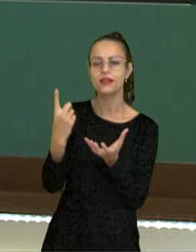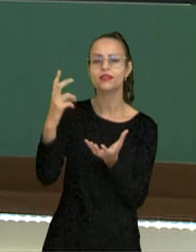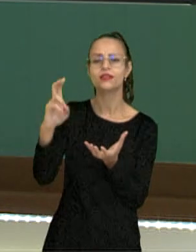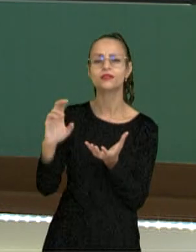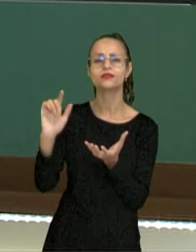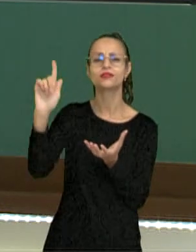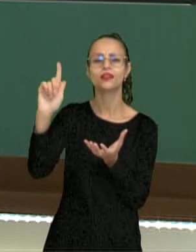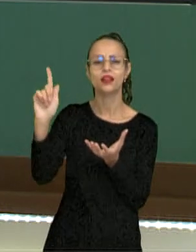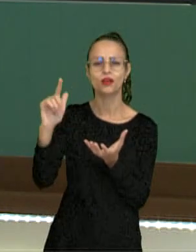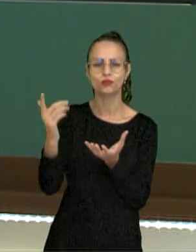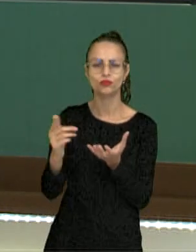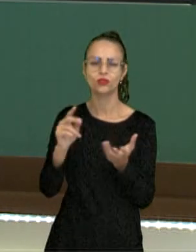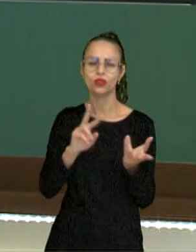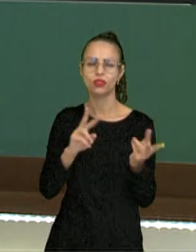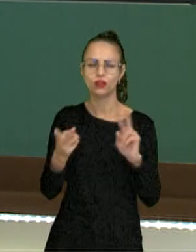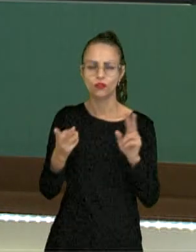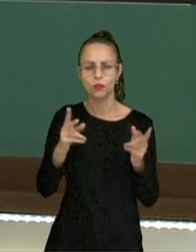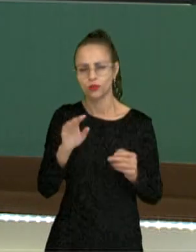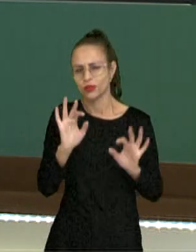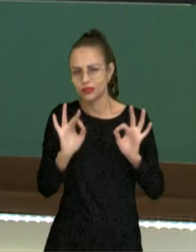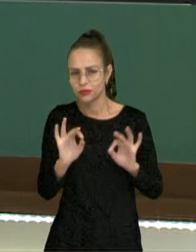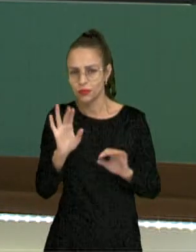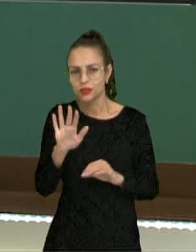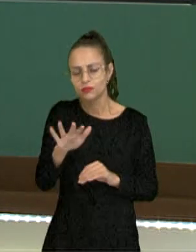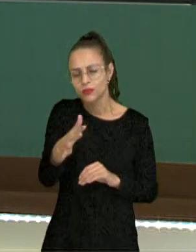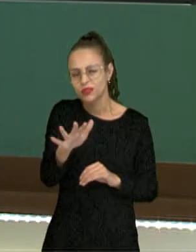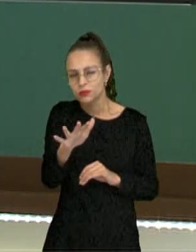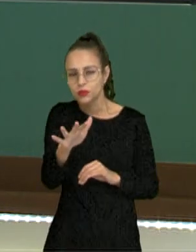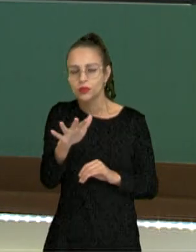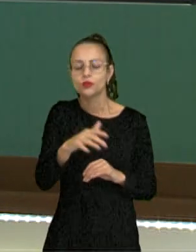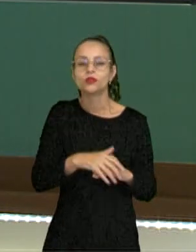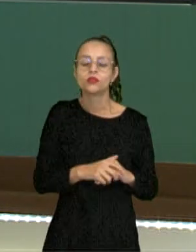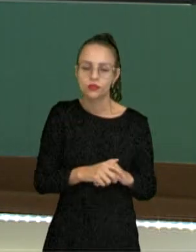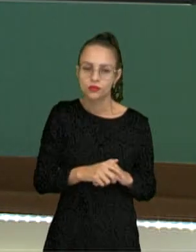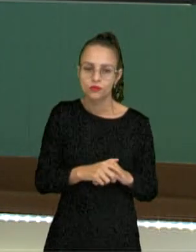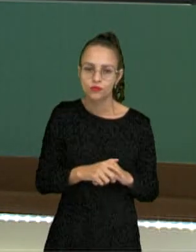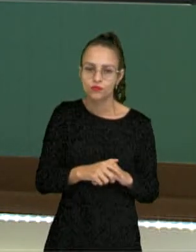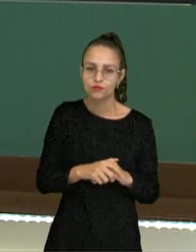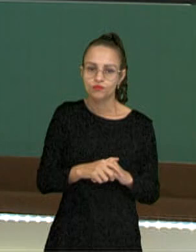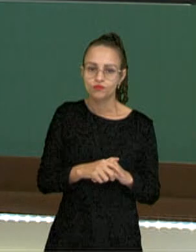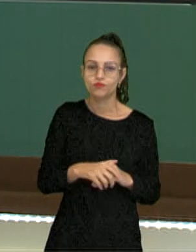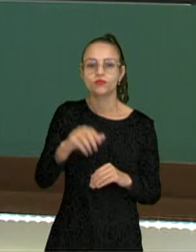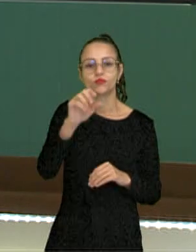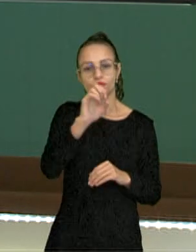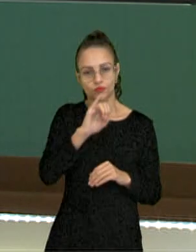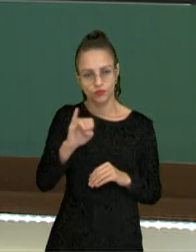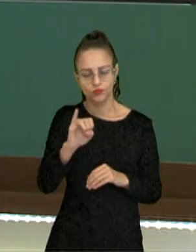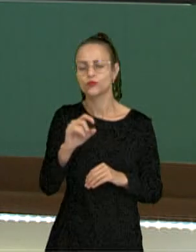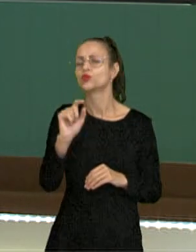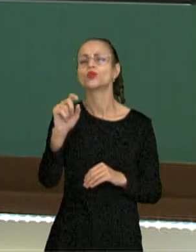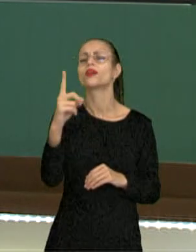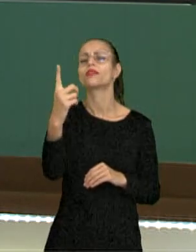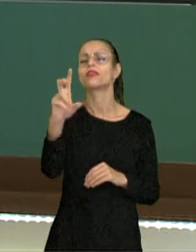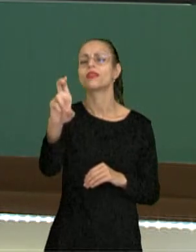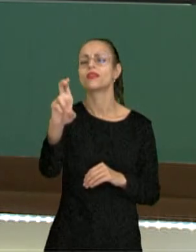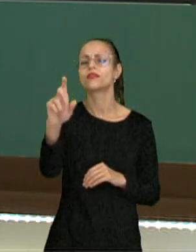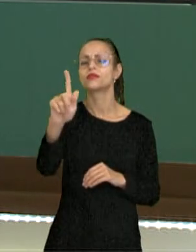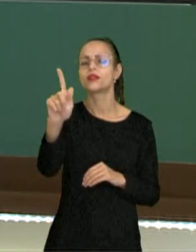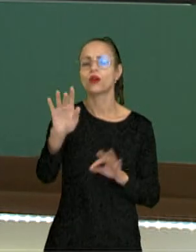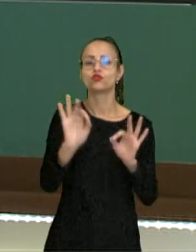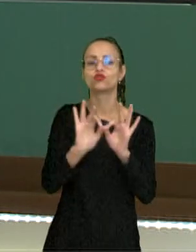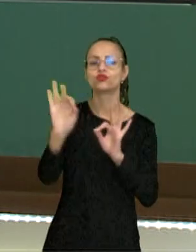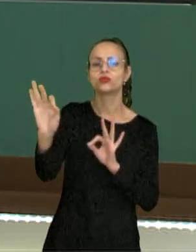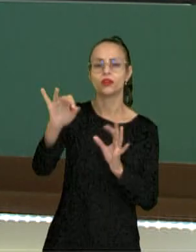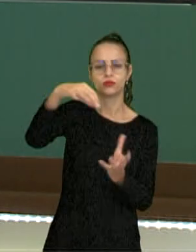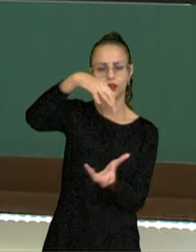Transformando isso, não é exatamente assim, mas de forma aproximada. Quantos representam 15 graus em distância? Ou seja,